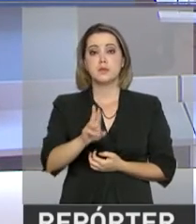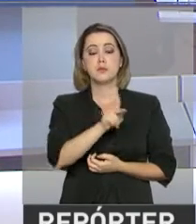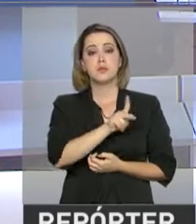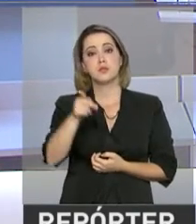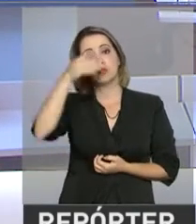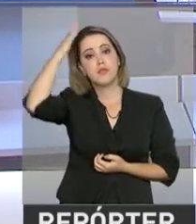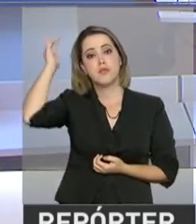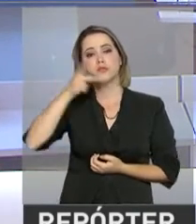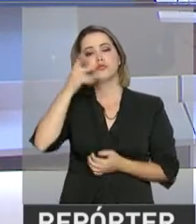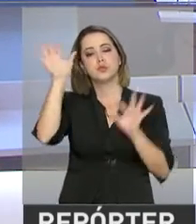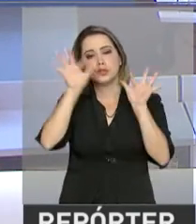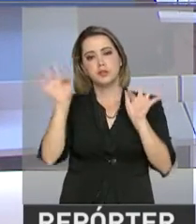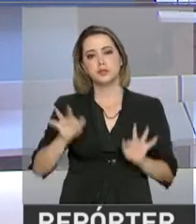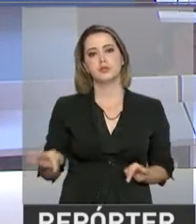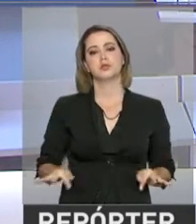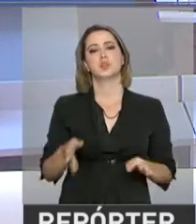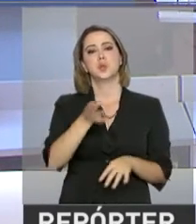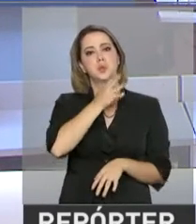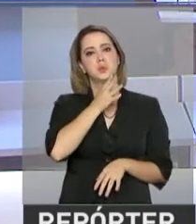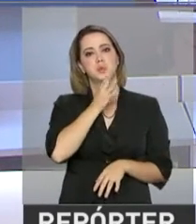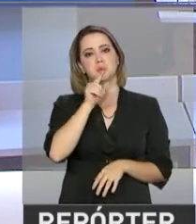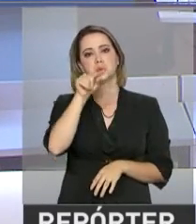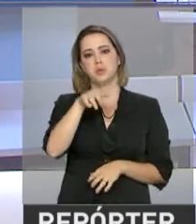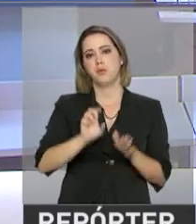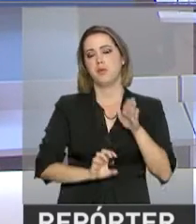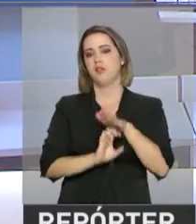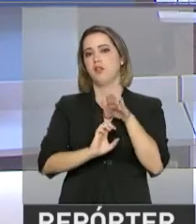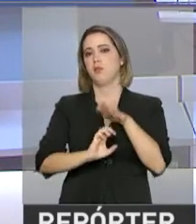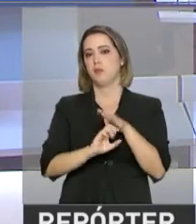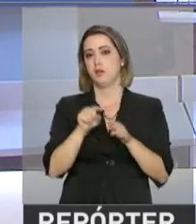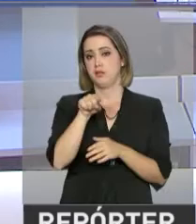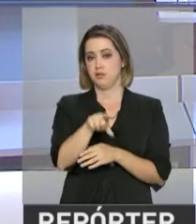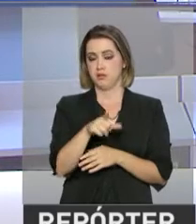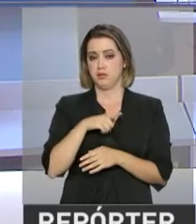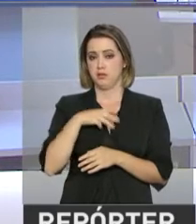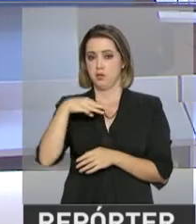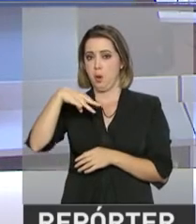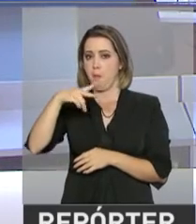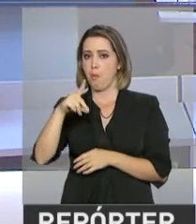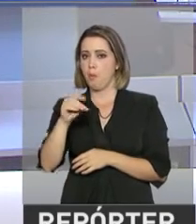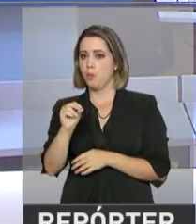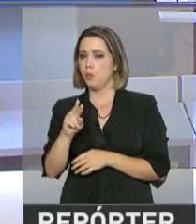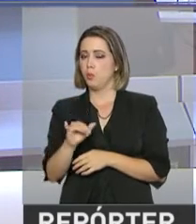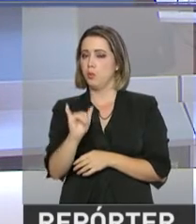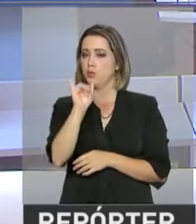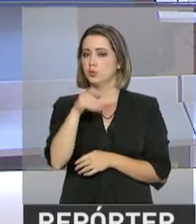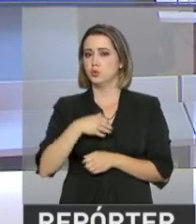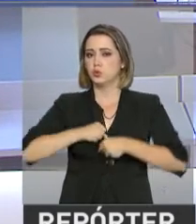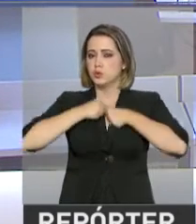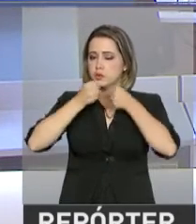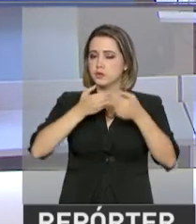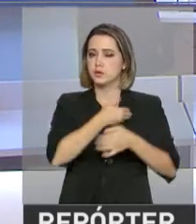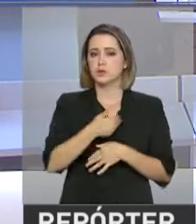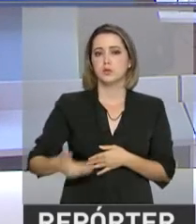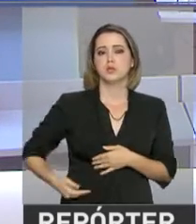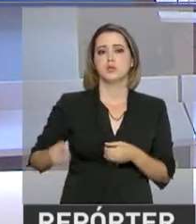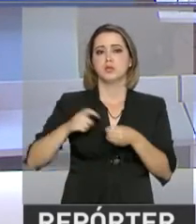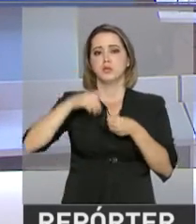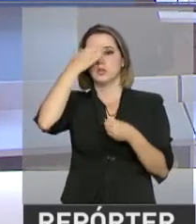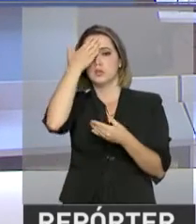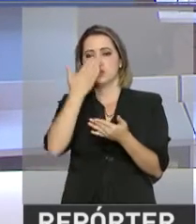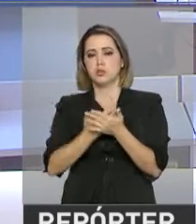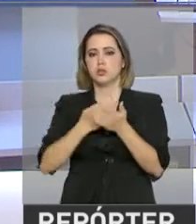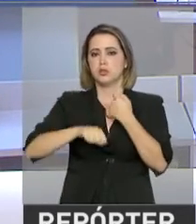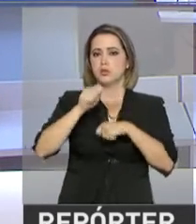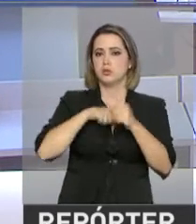manifestou satisfação com o reconhecimento feito pela agência moody's dos esforços do governo para recuperar a credibilidade da economia